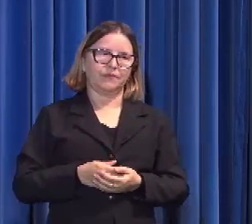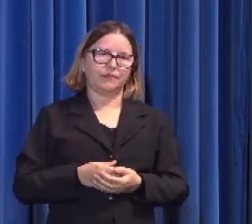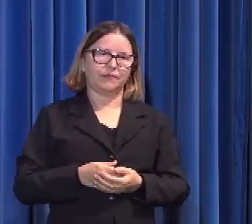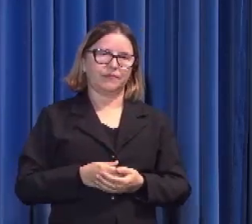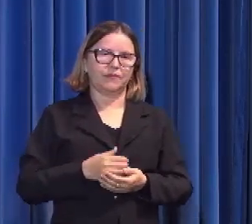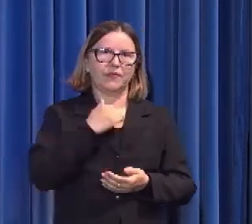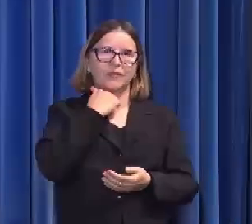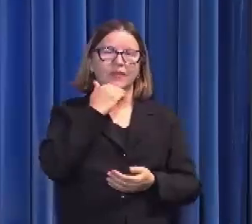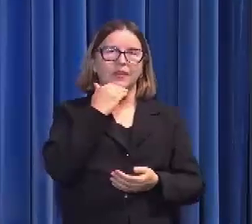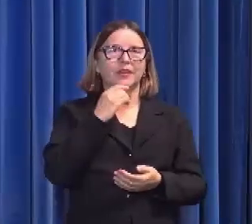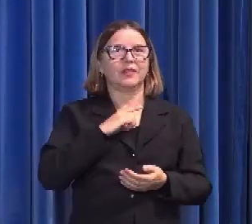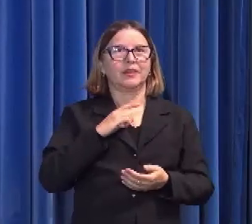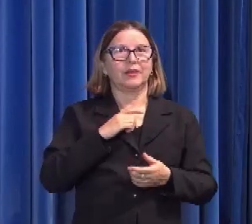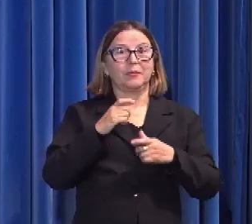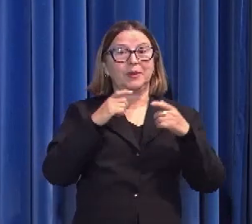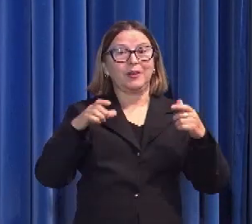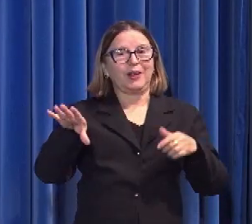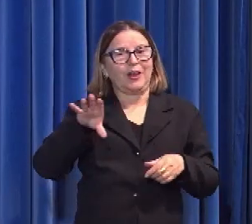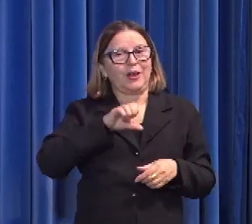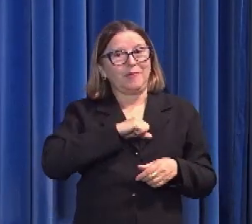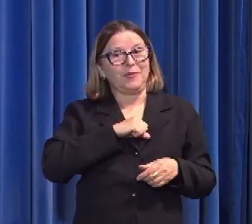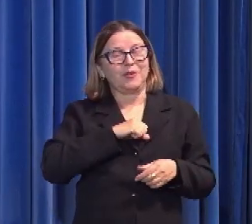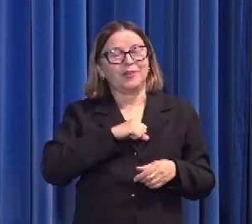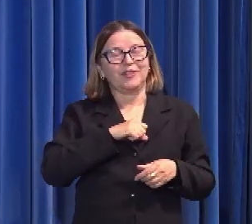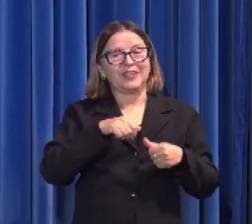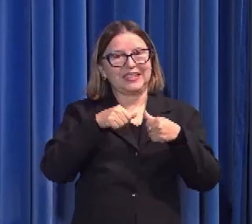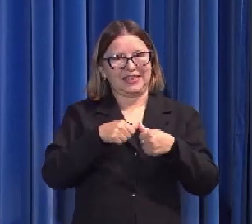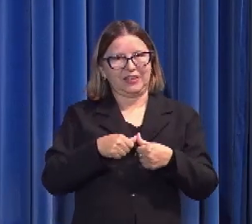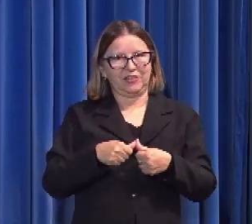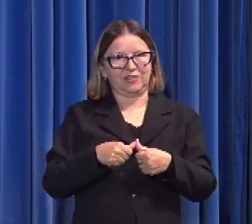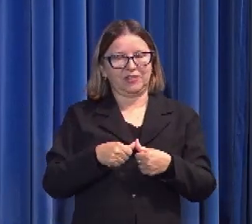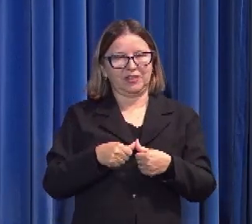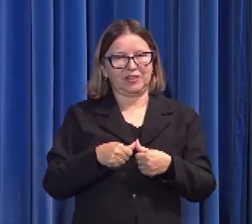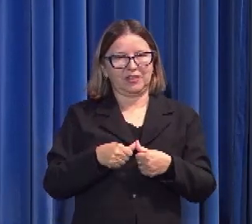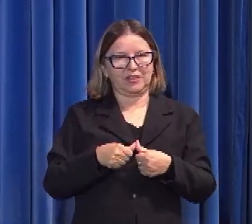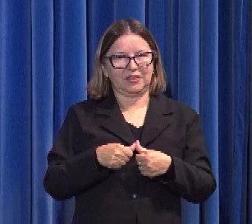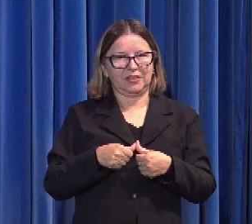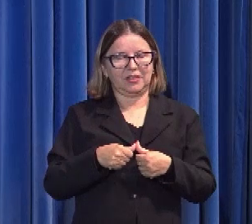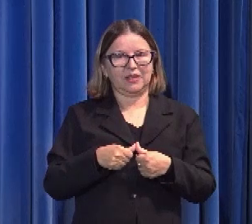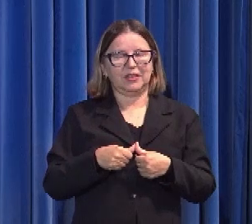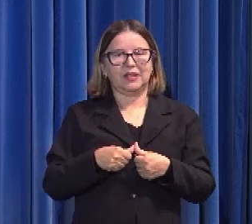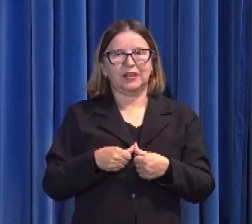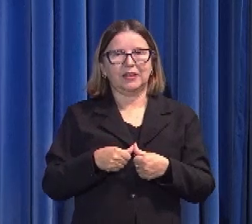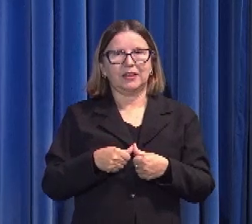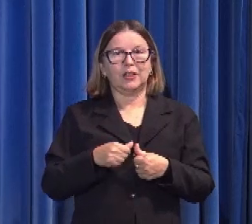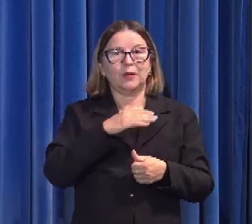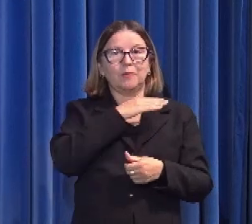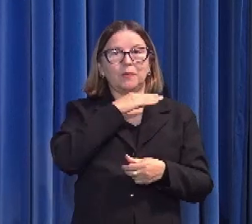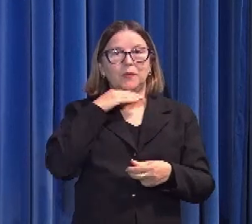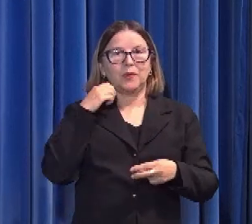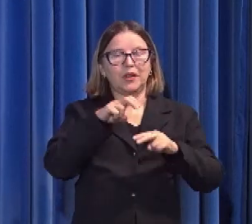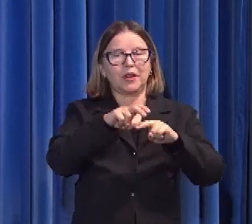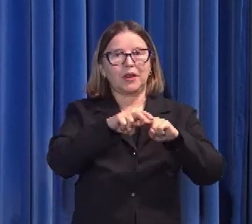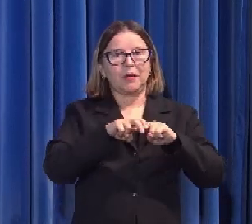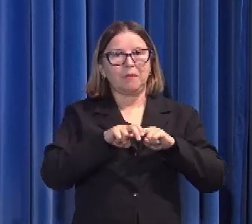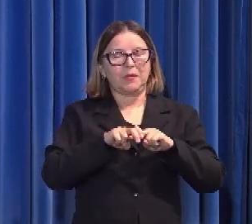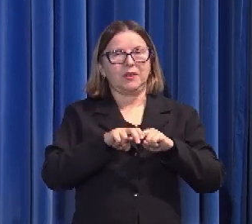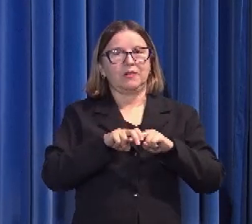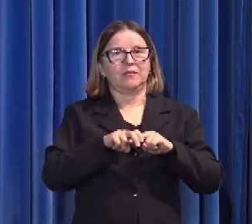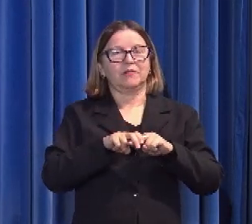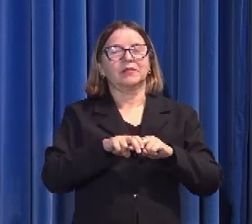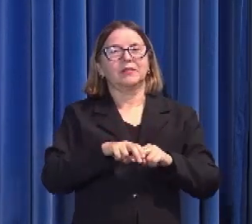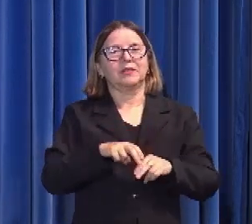e ninguém tem maior amor do que este de dar alguém a própria vida em favor dos seus amigos